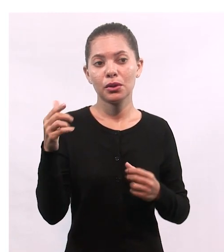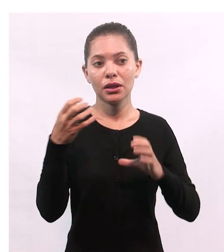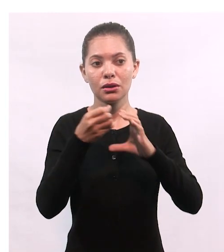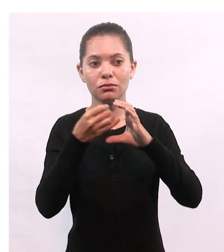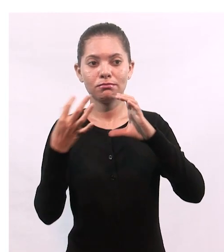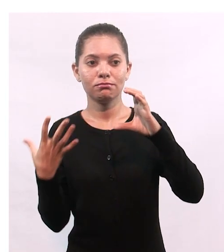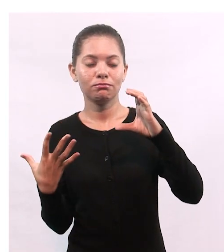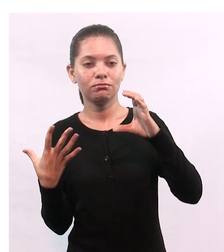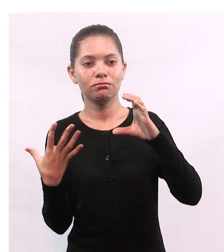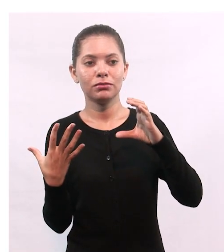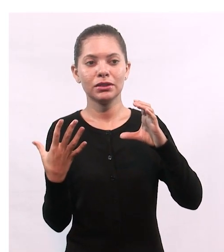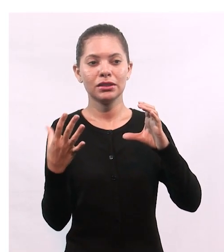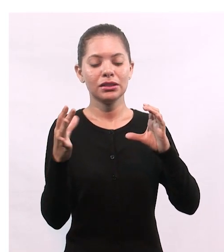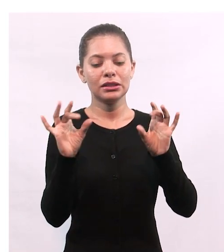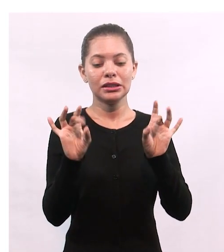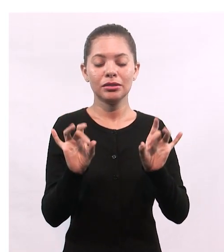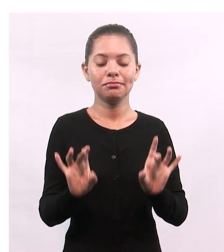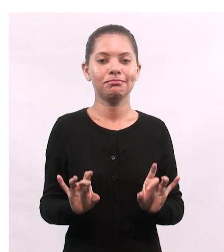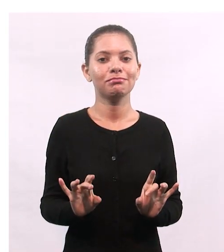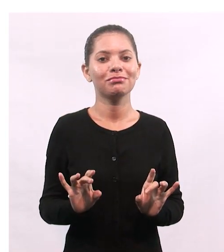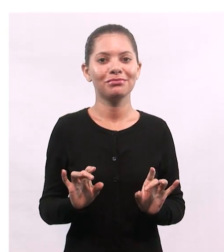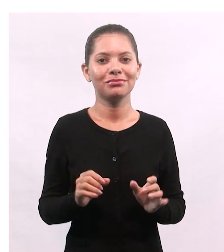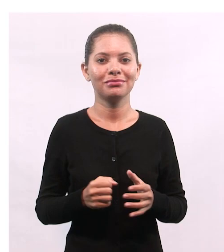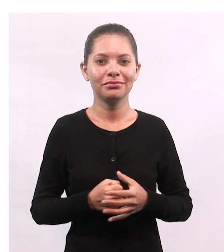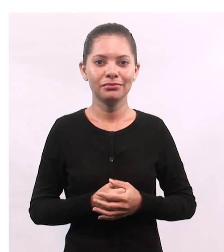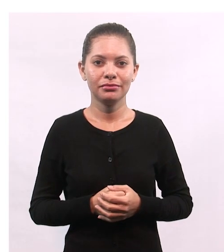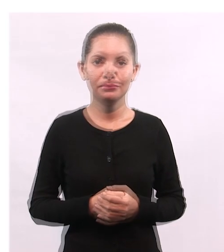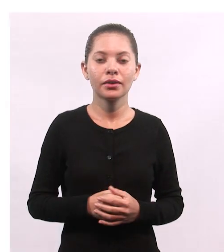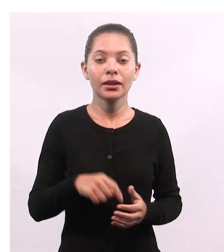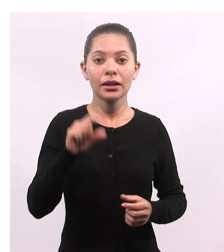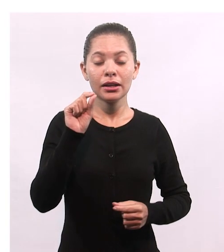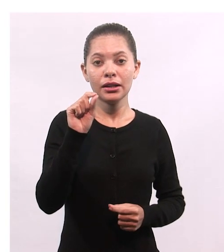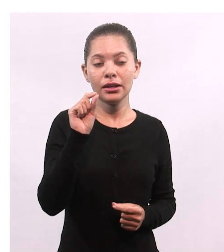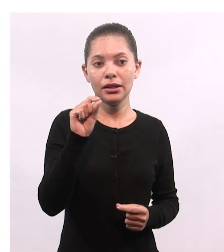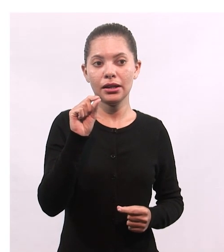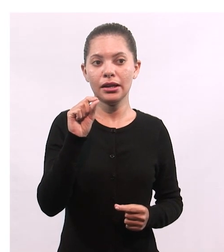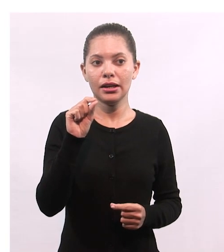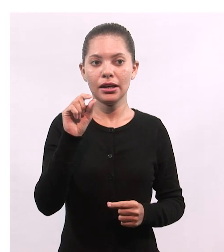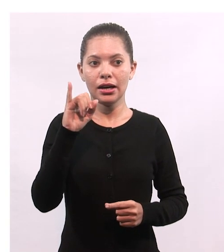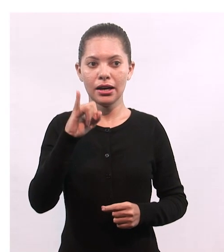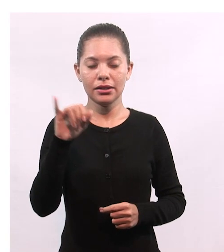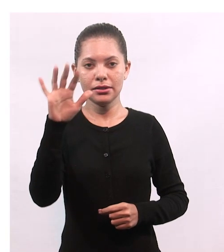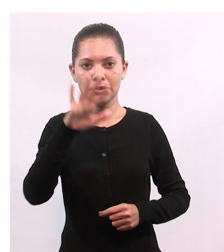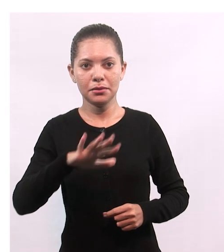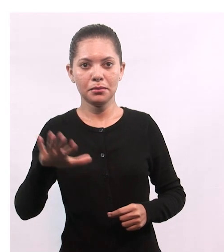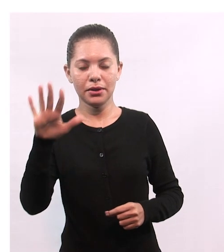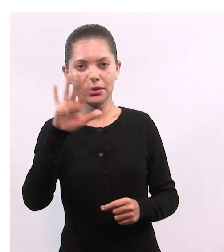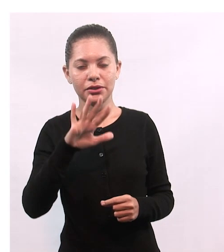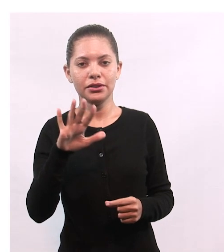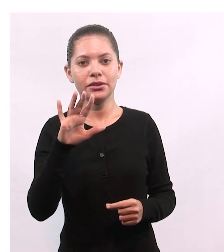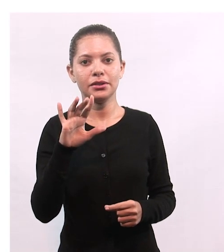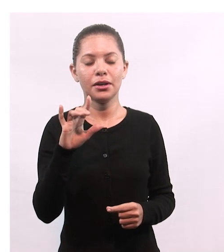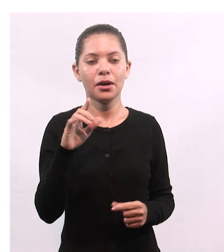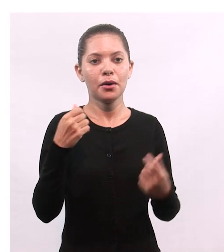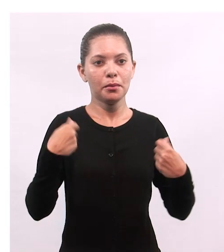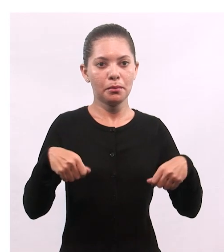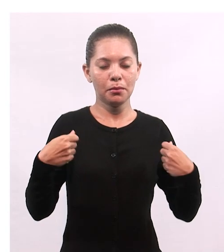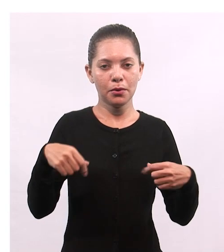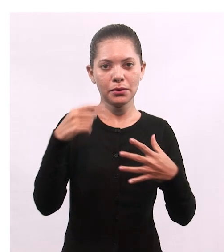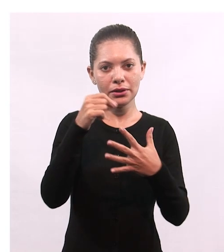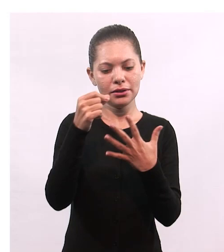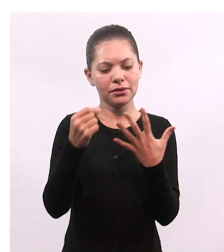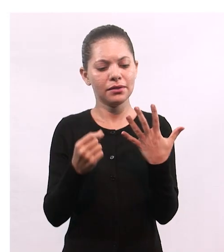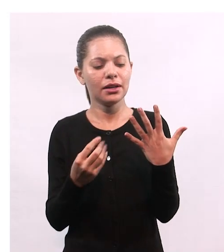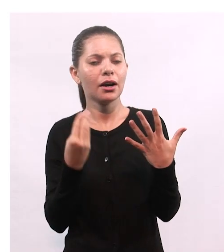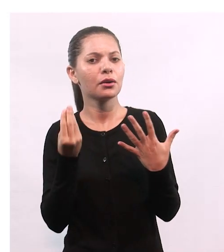como caracterizar bem a figura. Tá? E quanto às figuras poligonais, a gente